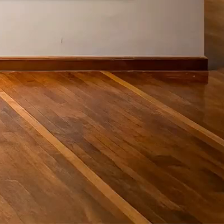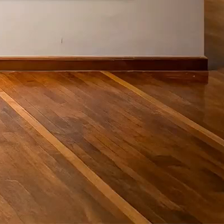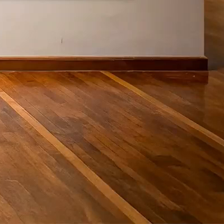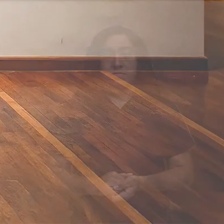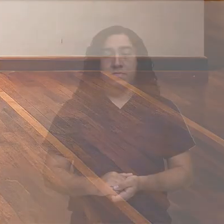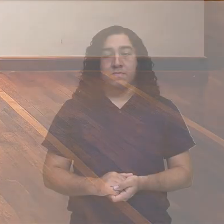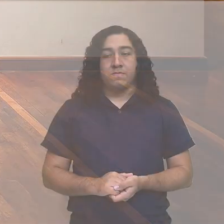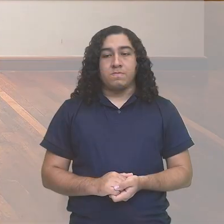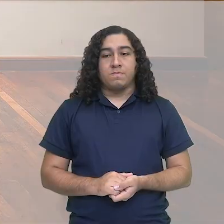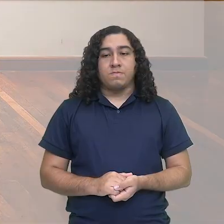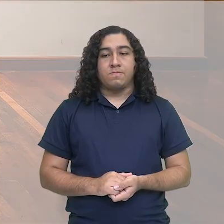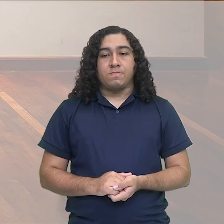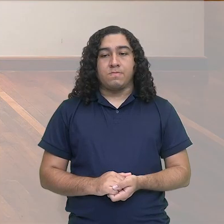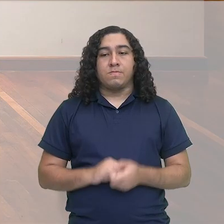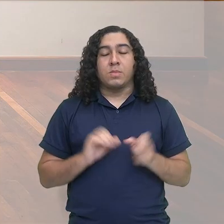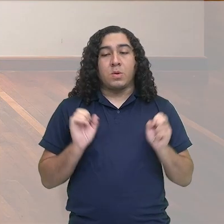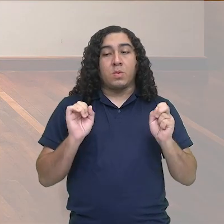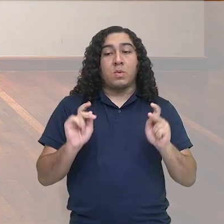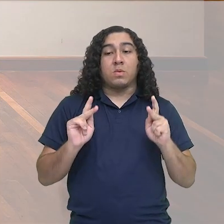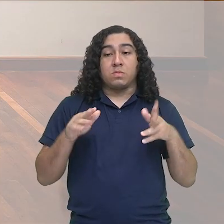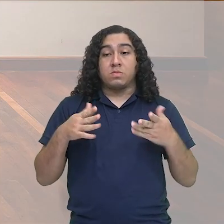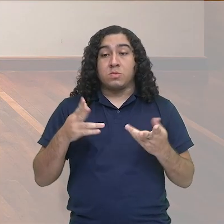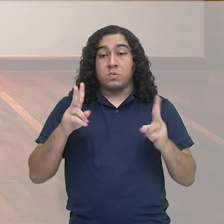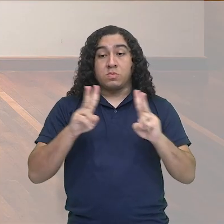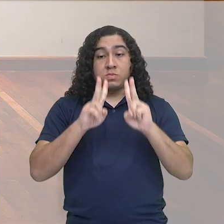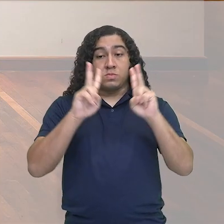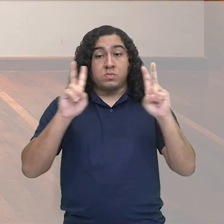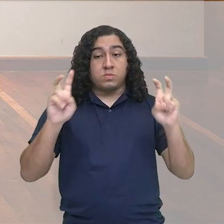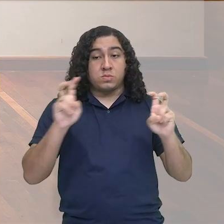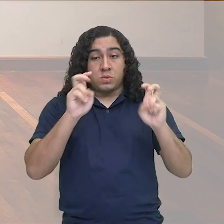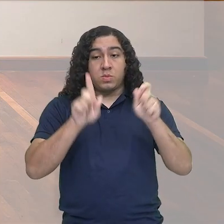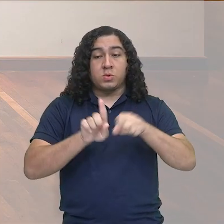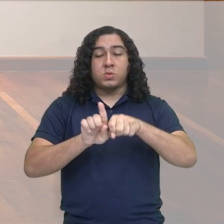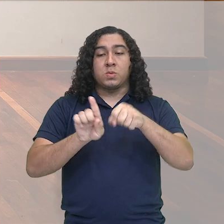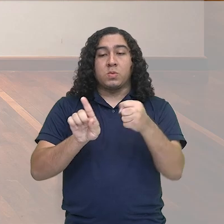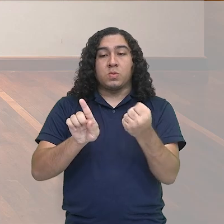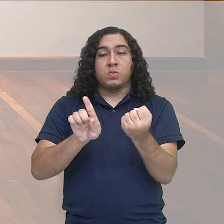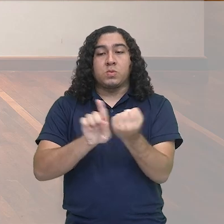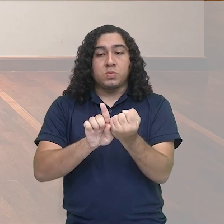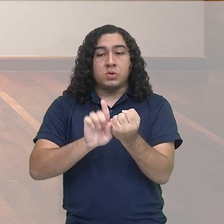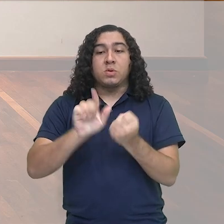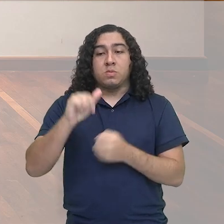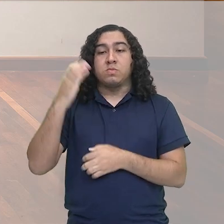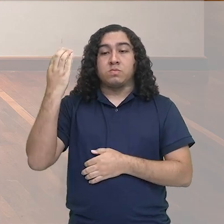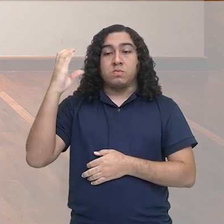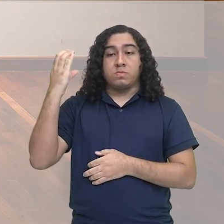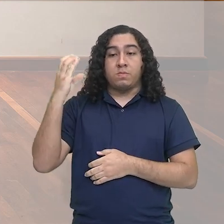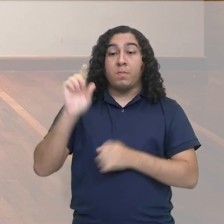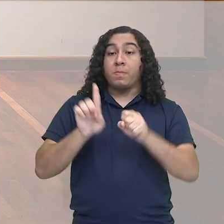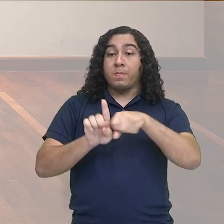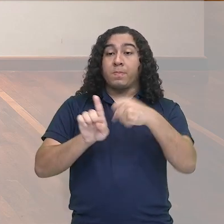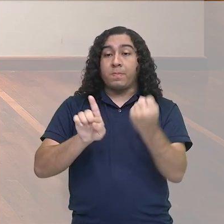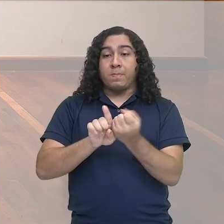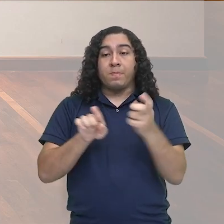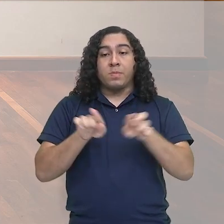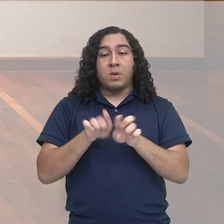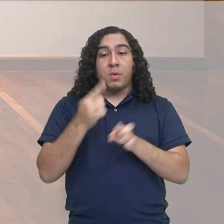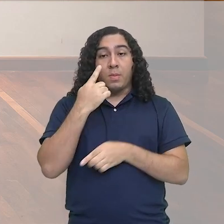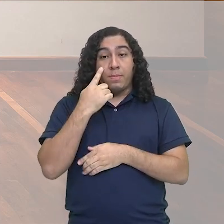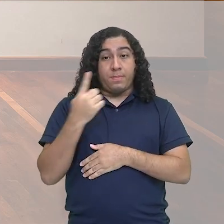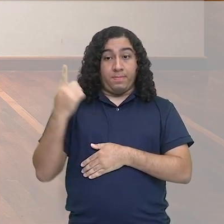Muito bem, vamos então aí falar da sociologia, vamos falar, né, das ciências sociais e vejam